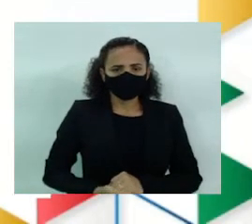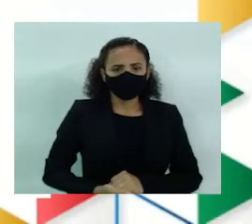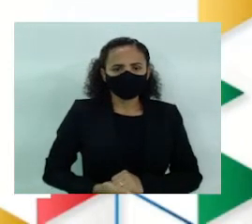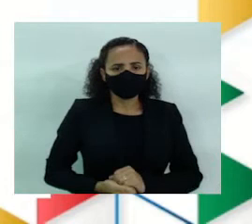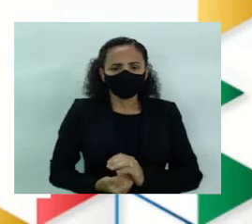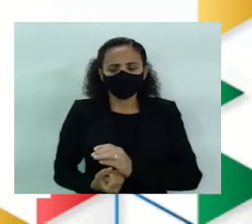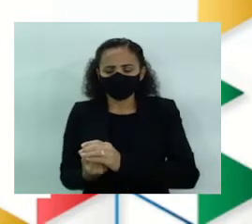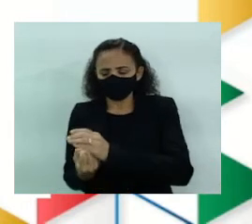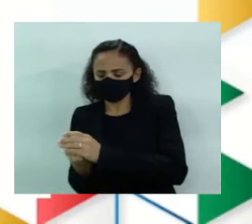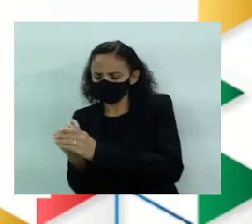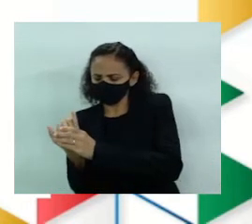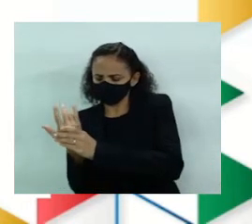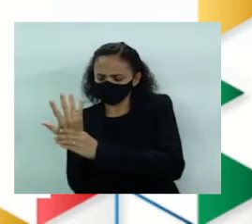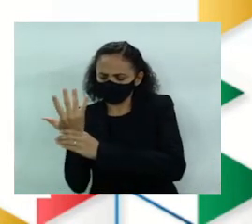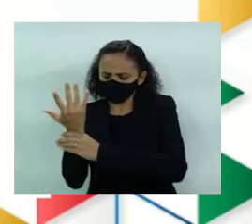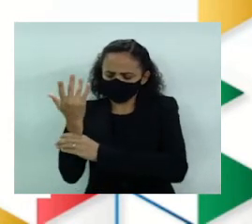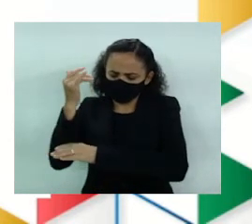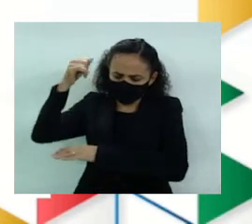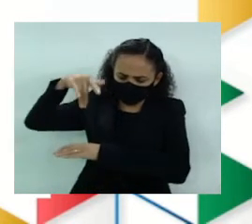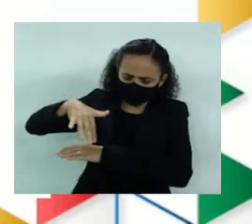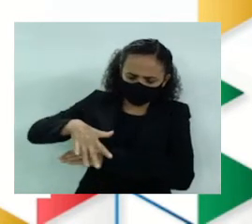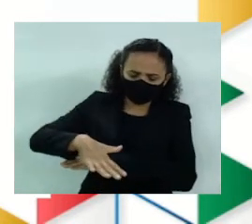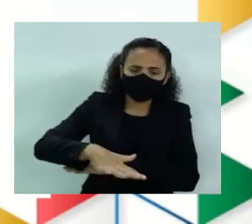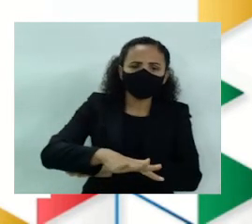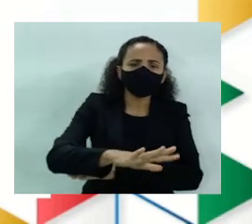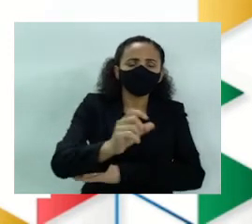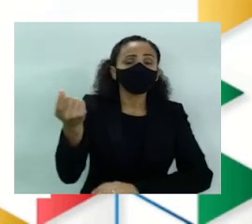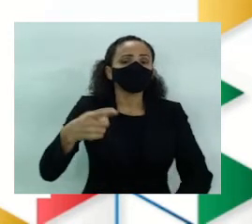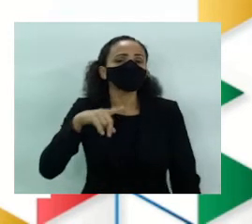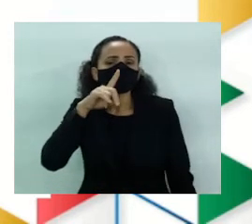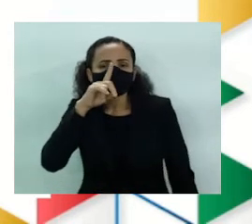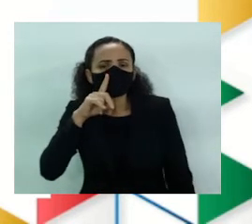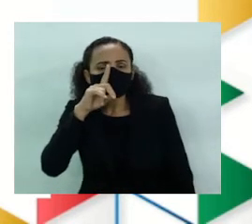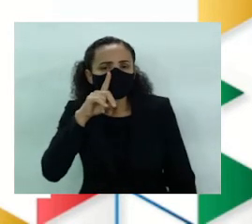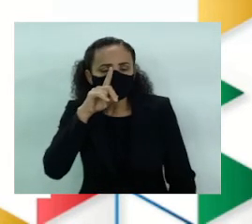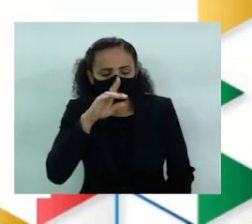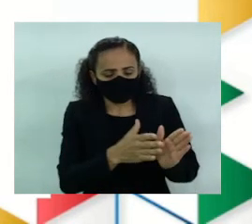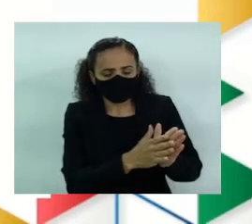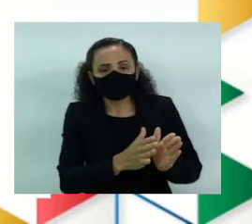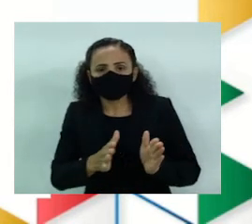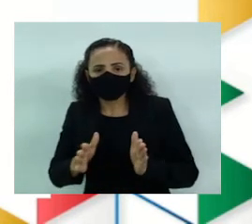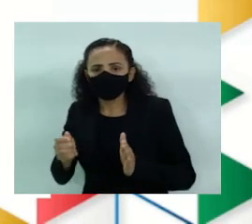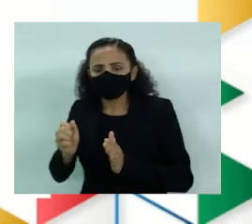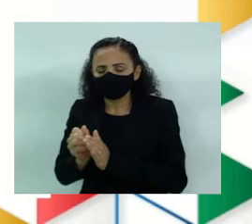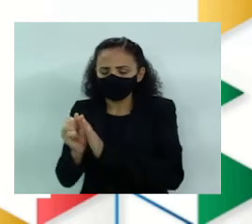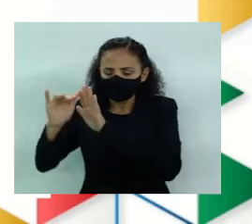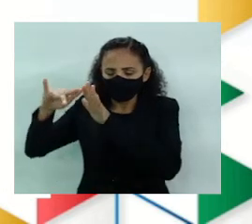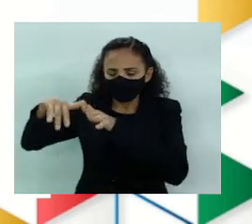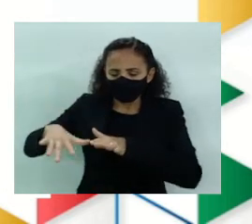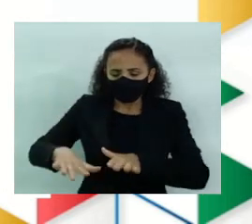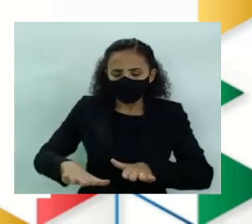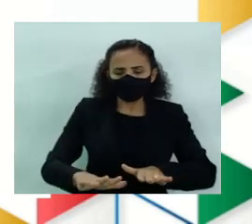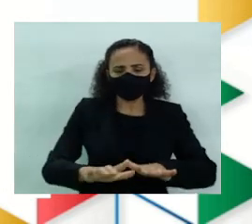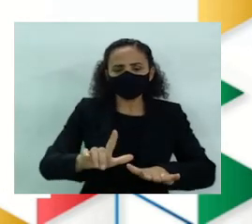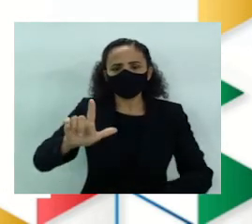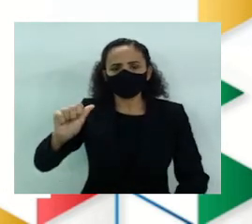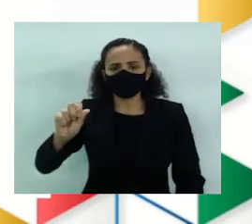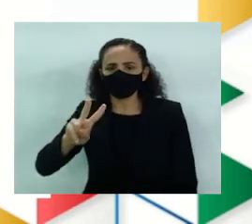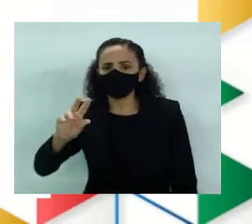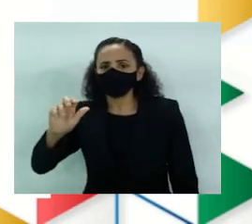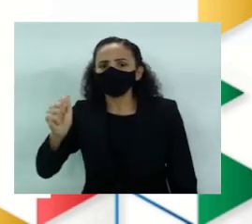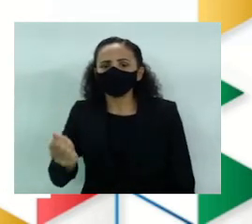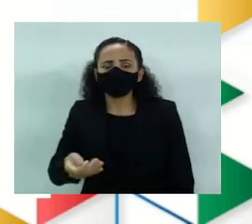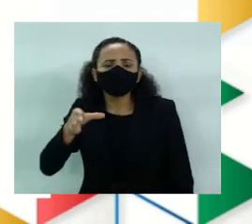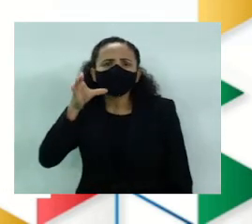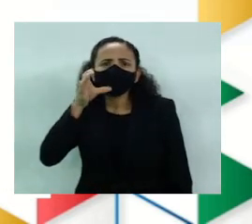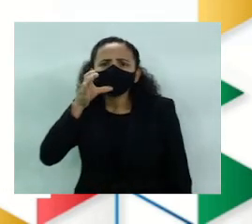erupções vulcânicas. As erupções vulcânicas são perigosas na medida em que a lava expelida pelos vulcões é tão quente